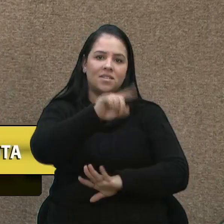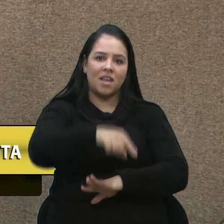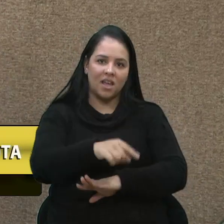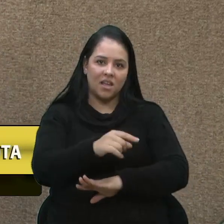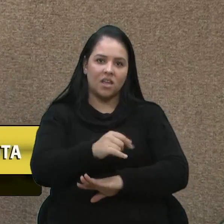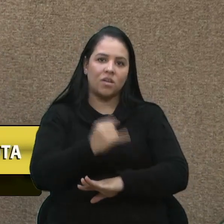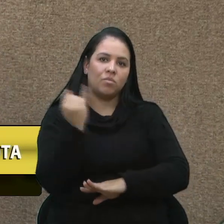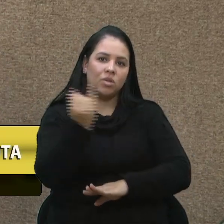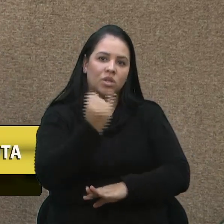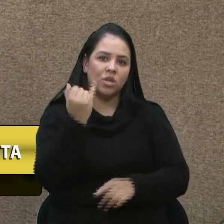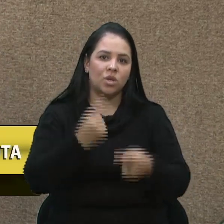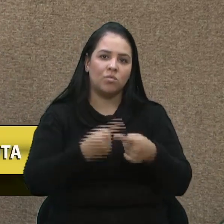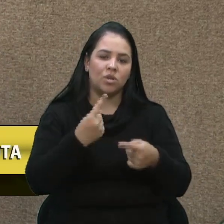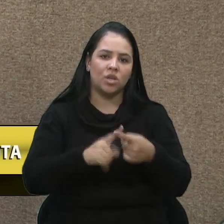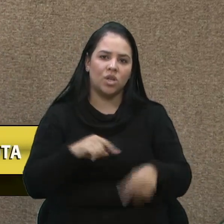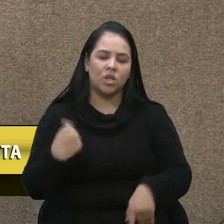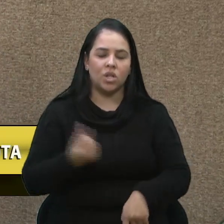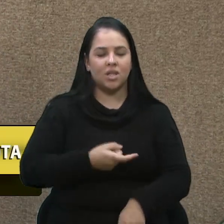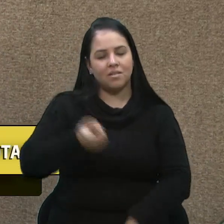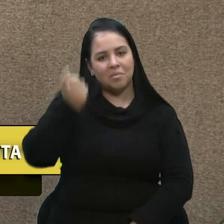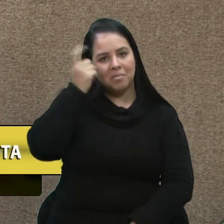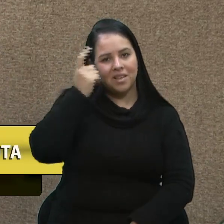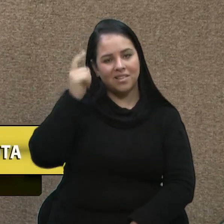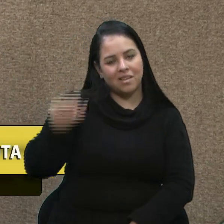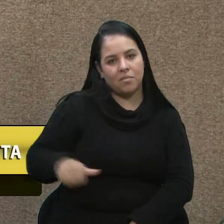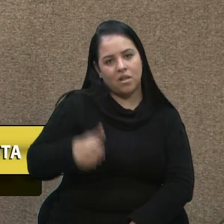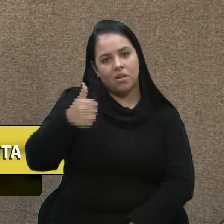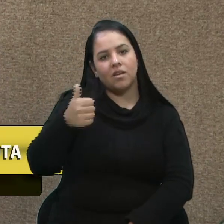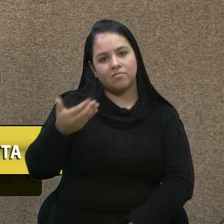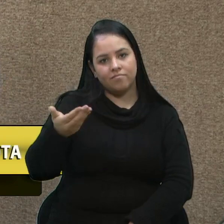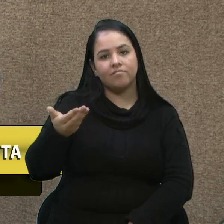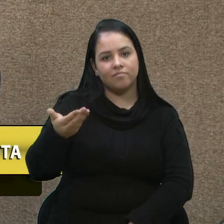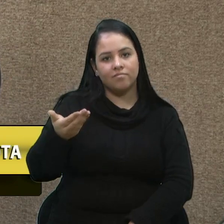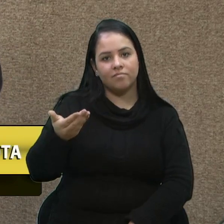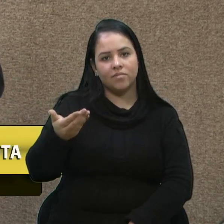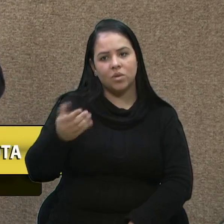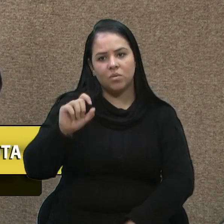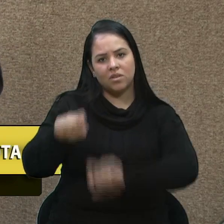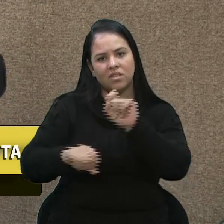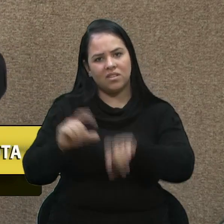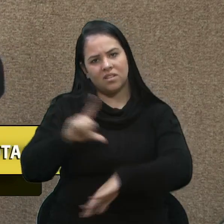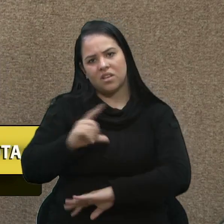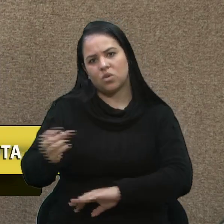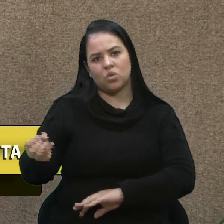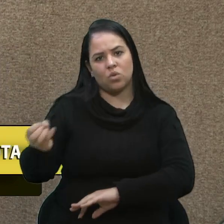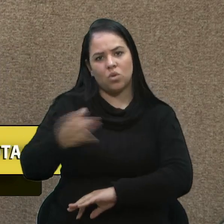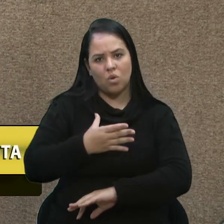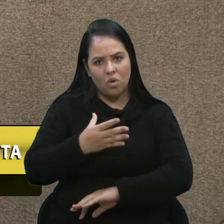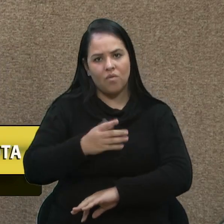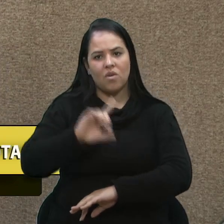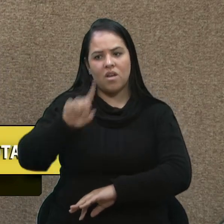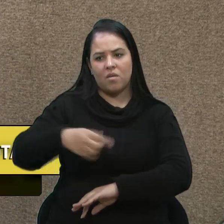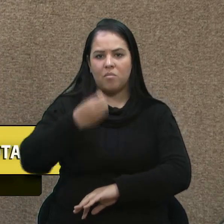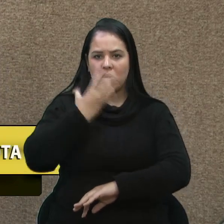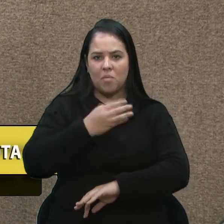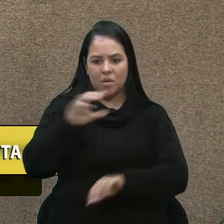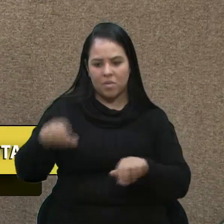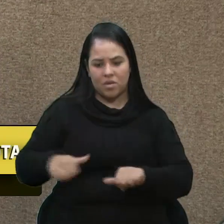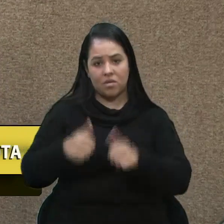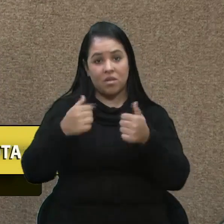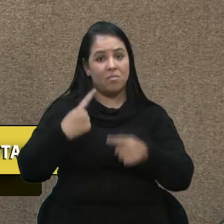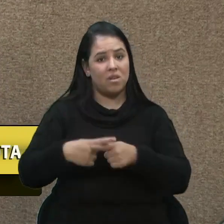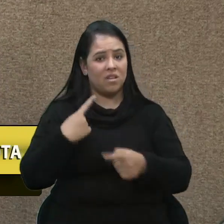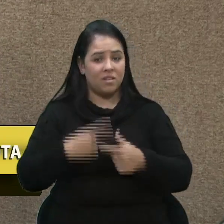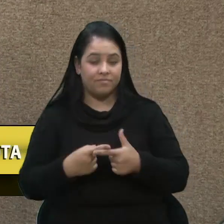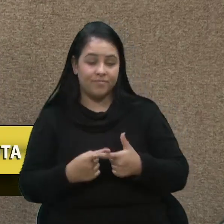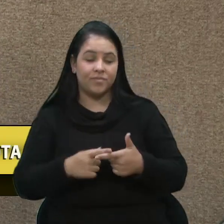que trazem o que amadurecimento para essa Casa Casos novos trazem amadurecimento a casa porque o